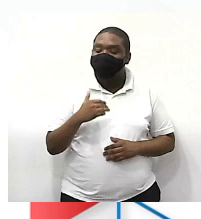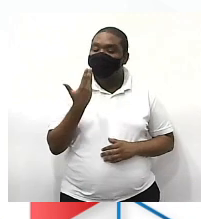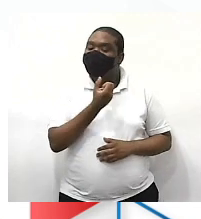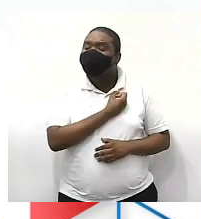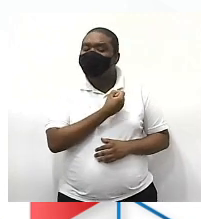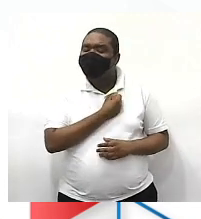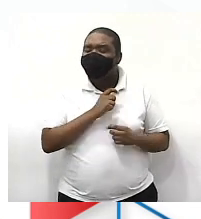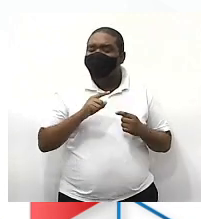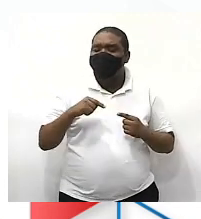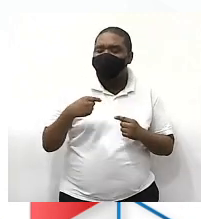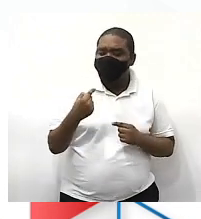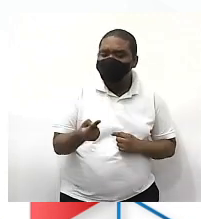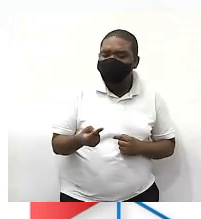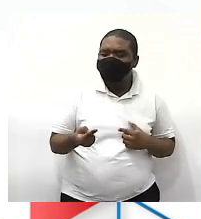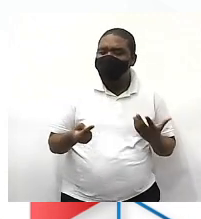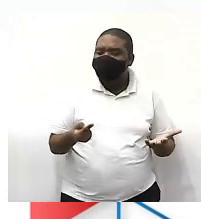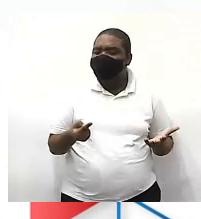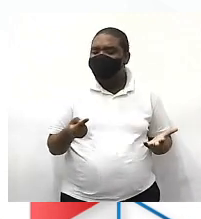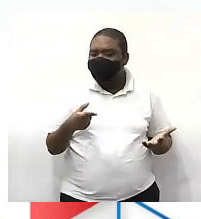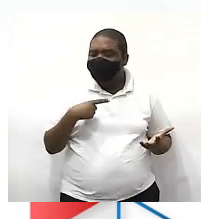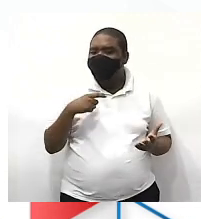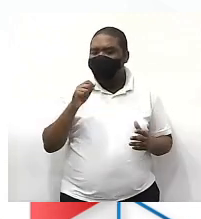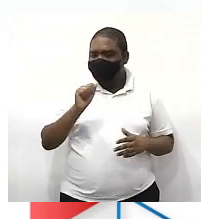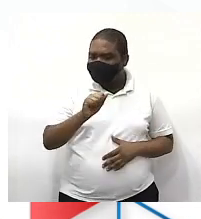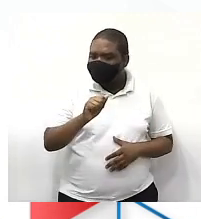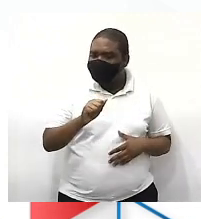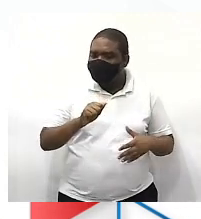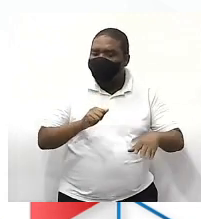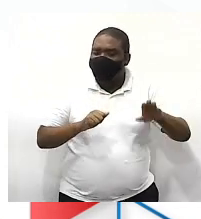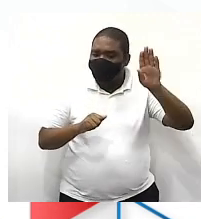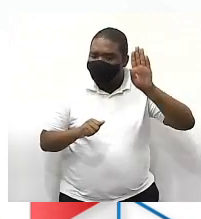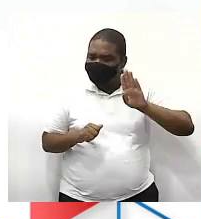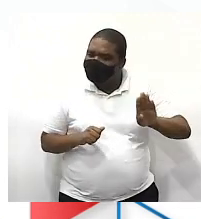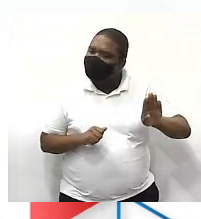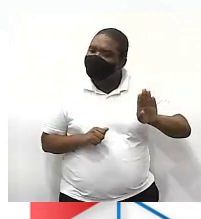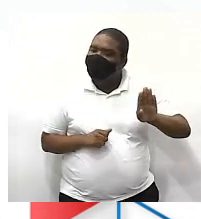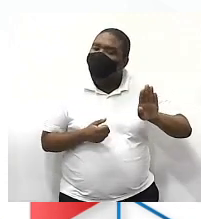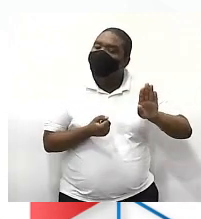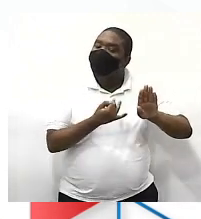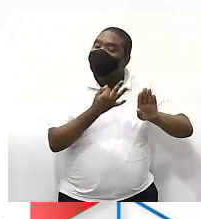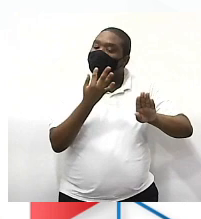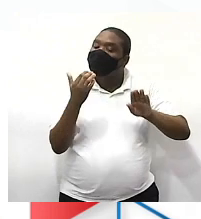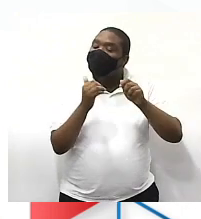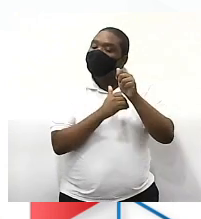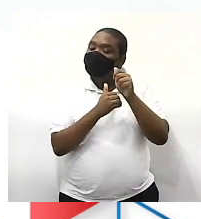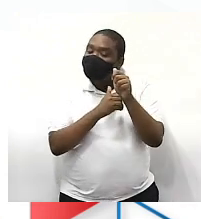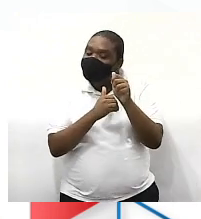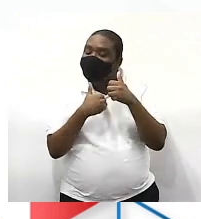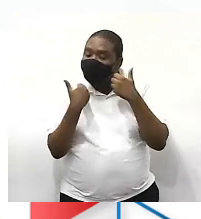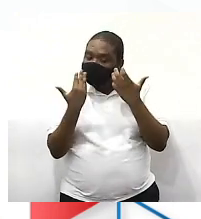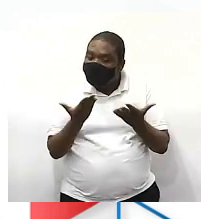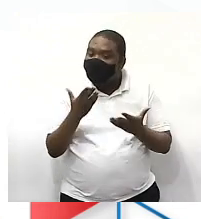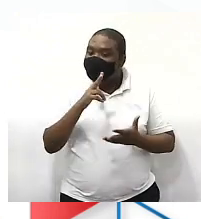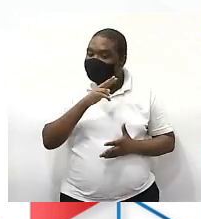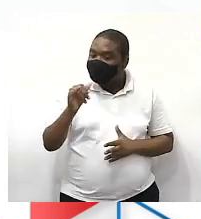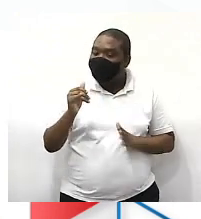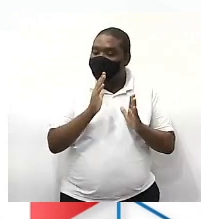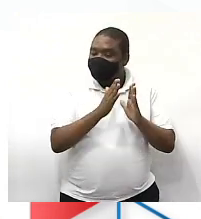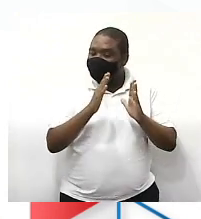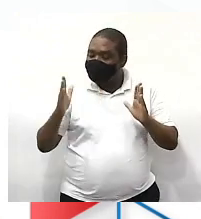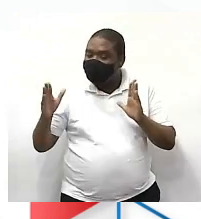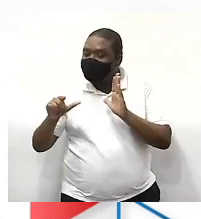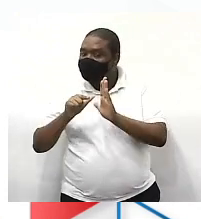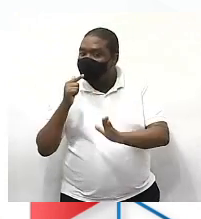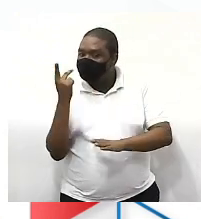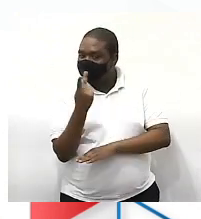ser chamada? É o item A. E o item B é quantas senhas ainda serão chamadas antes